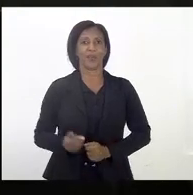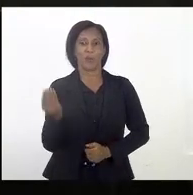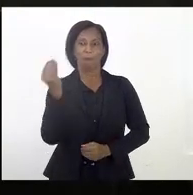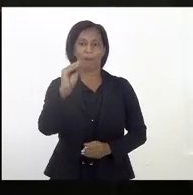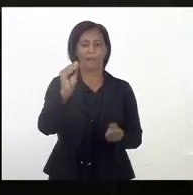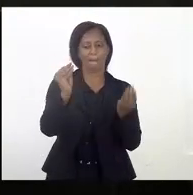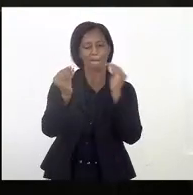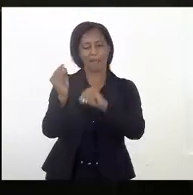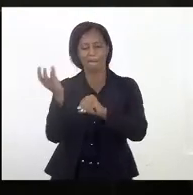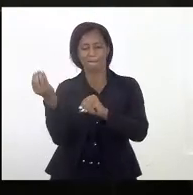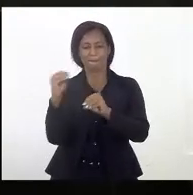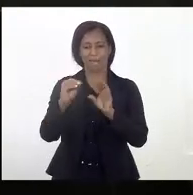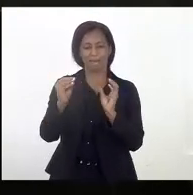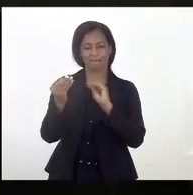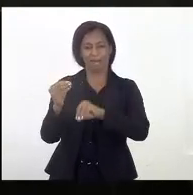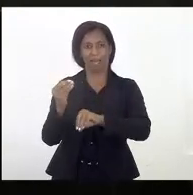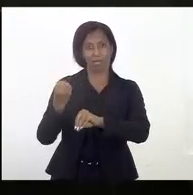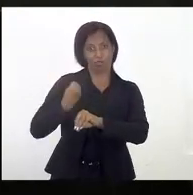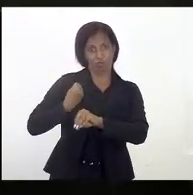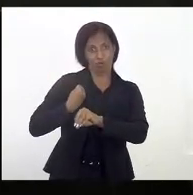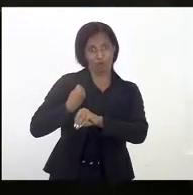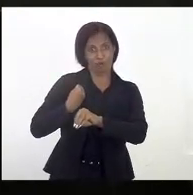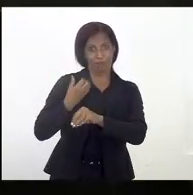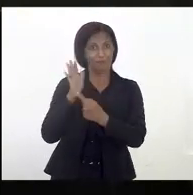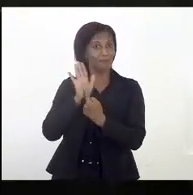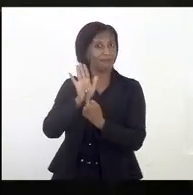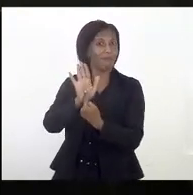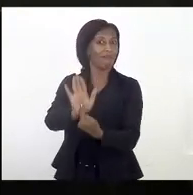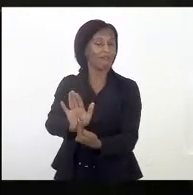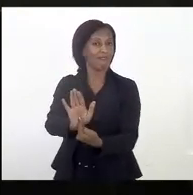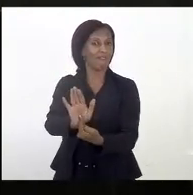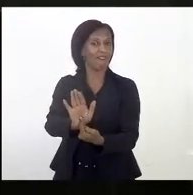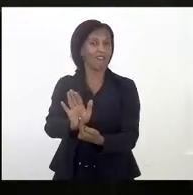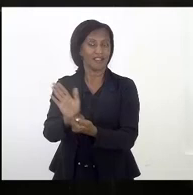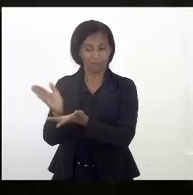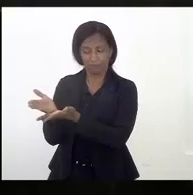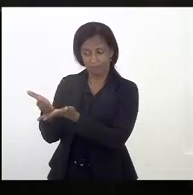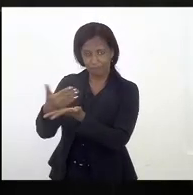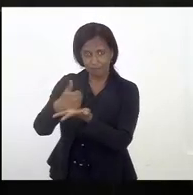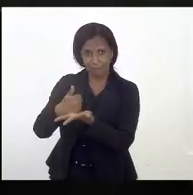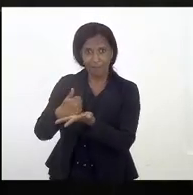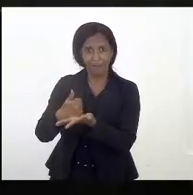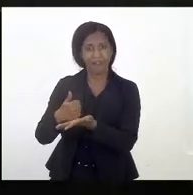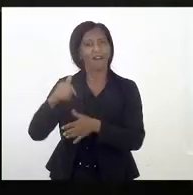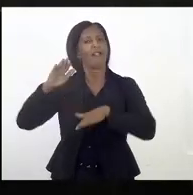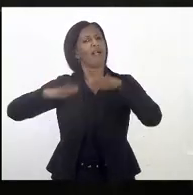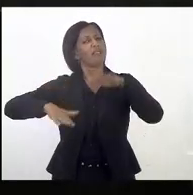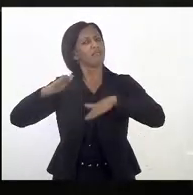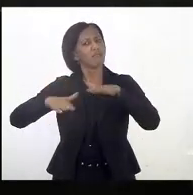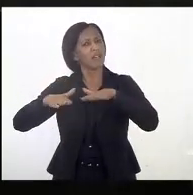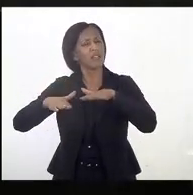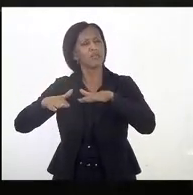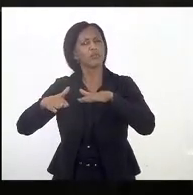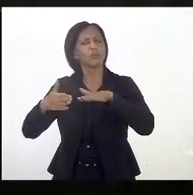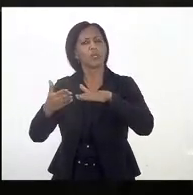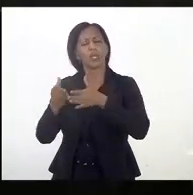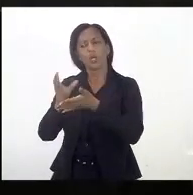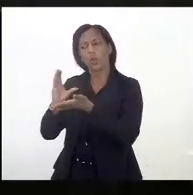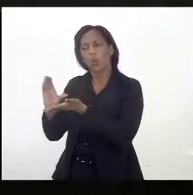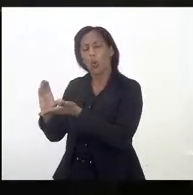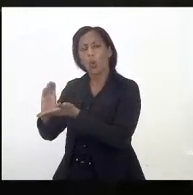números para demonstrar que arrecadar emos tanto em contribuição